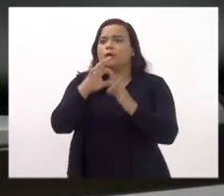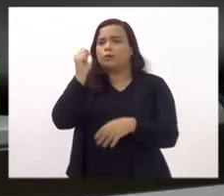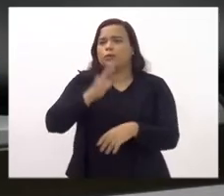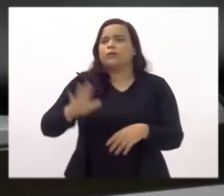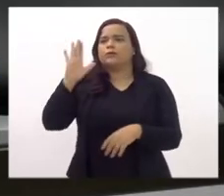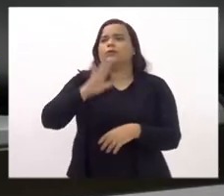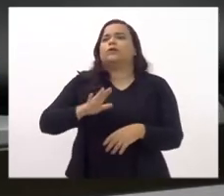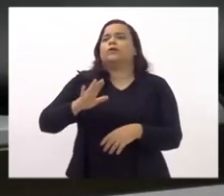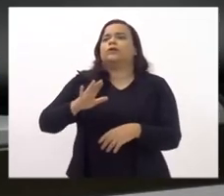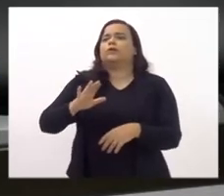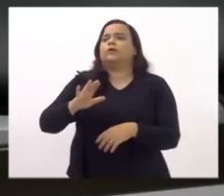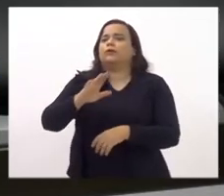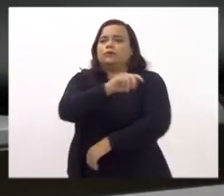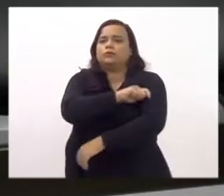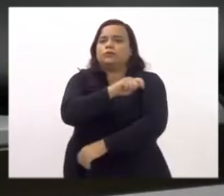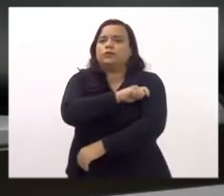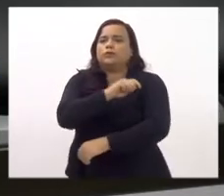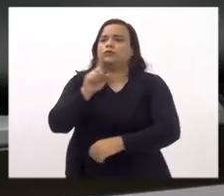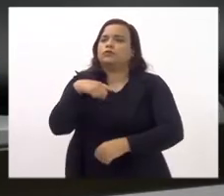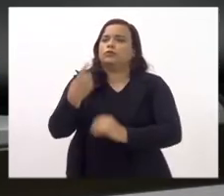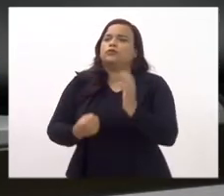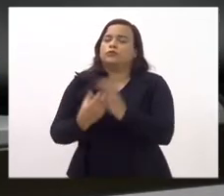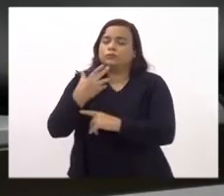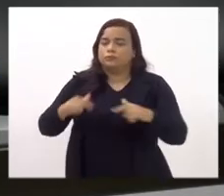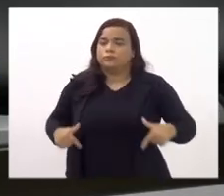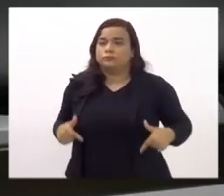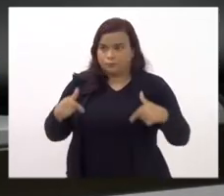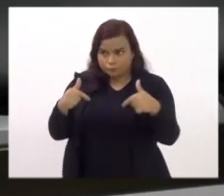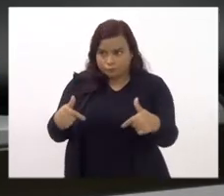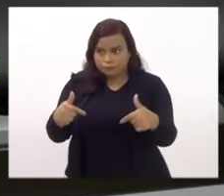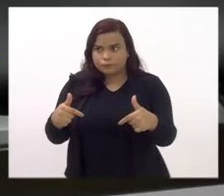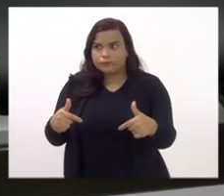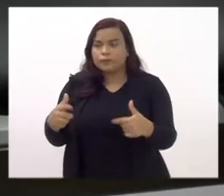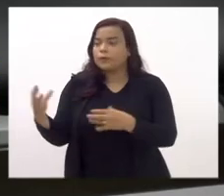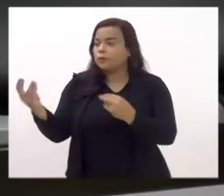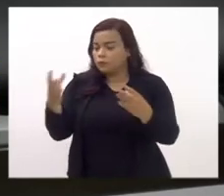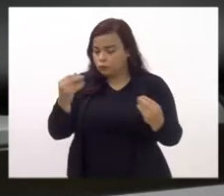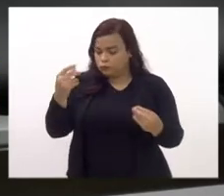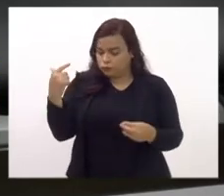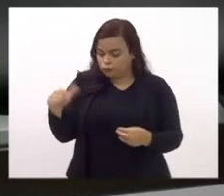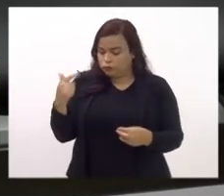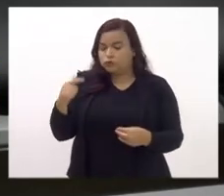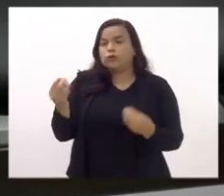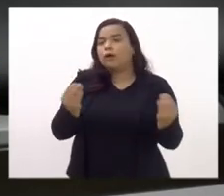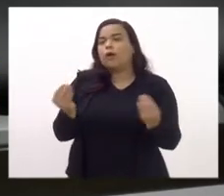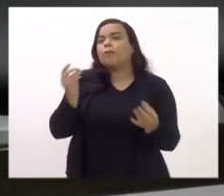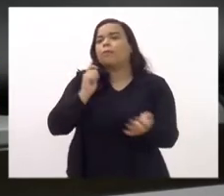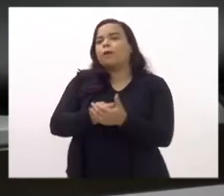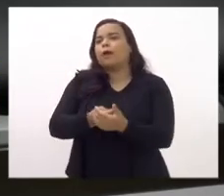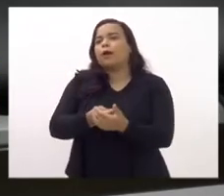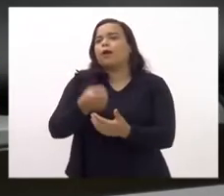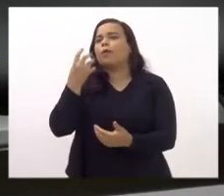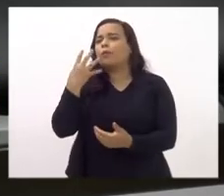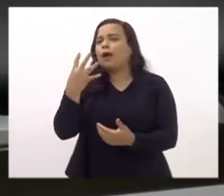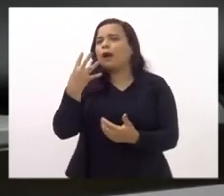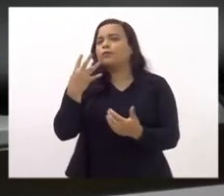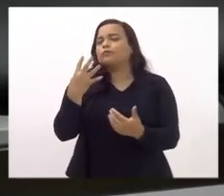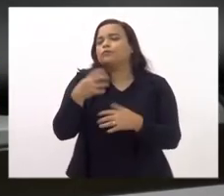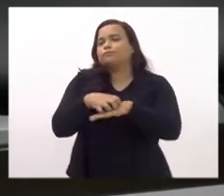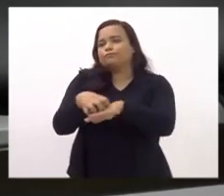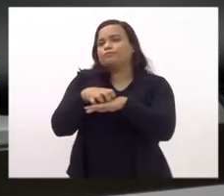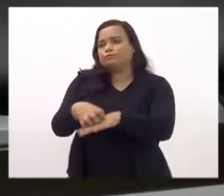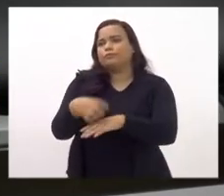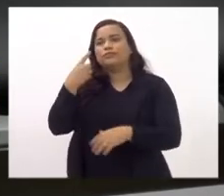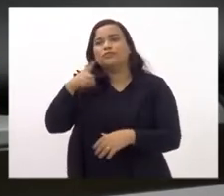É uma iniciativa, né? Muitos desses estudantes não tinham condições de pagar 4 passagens por dia, principalmente